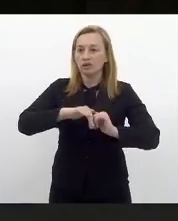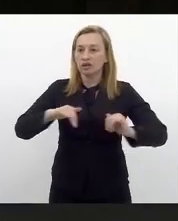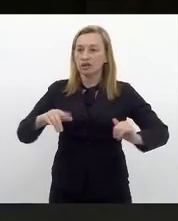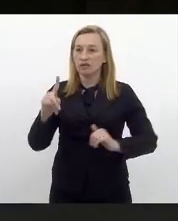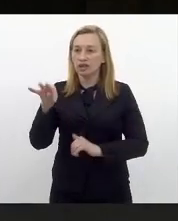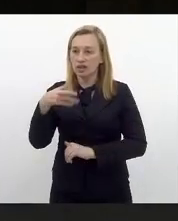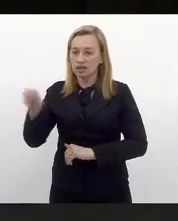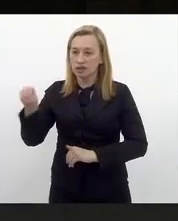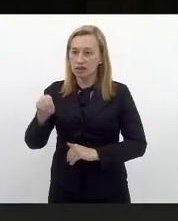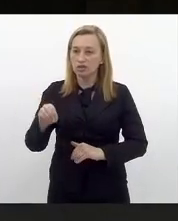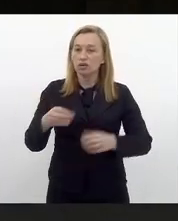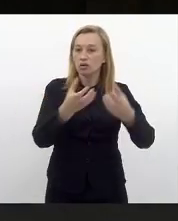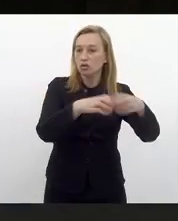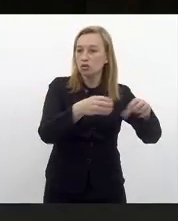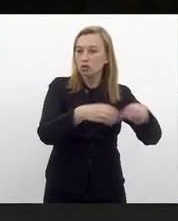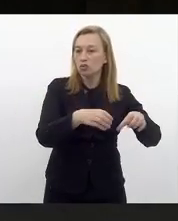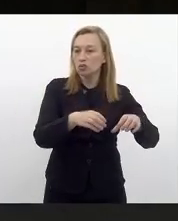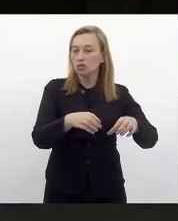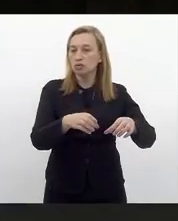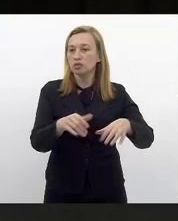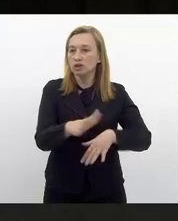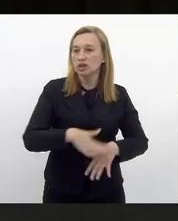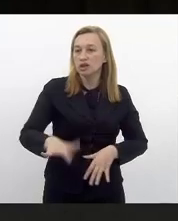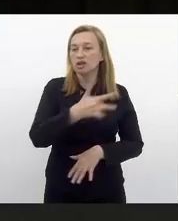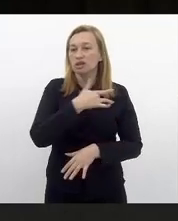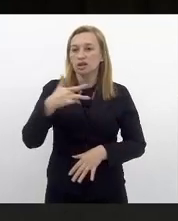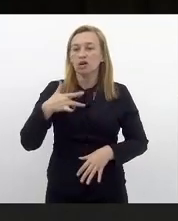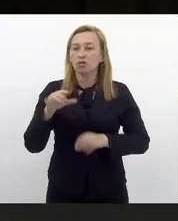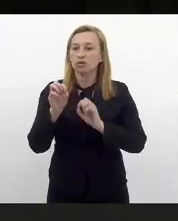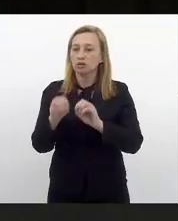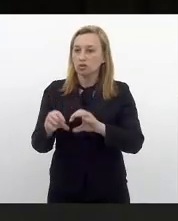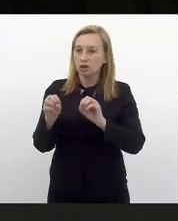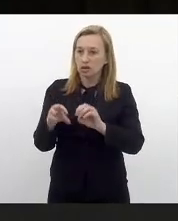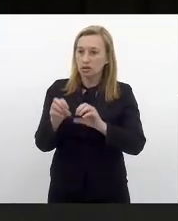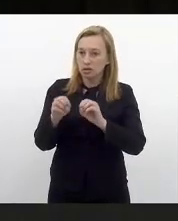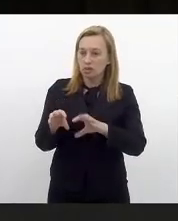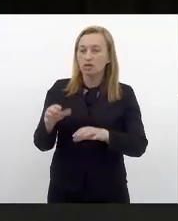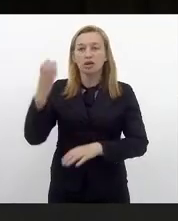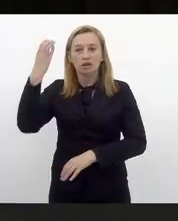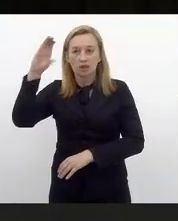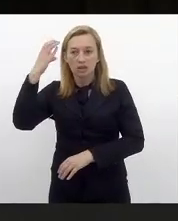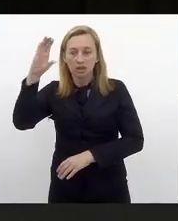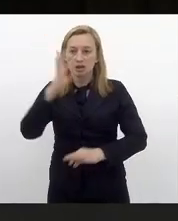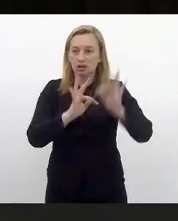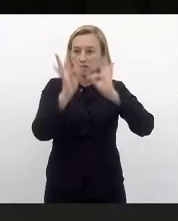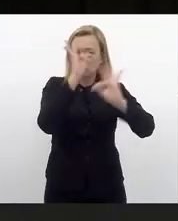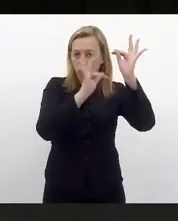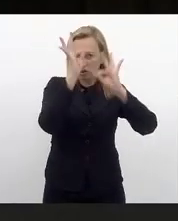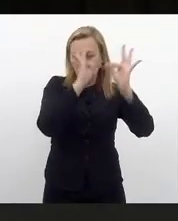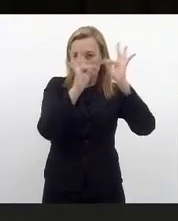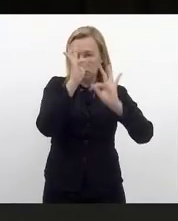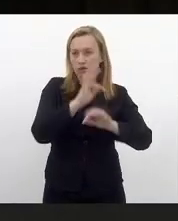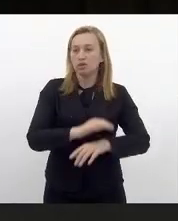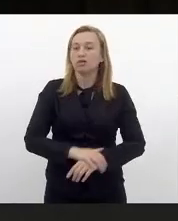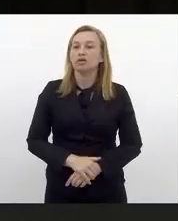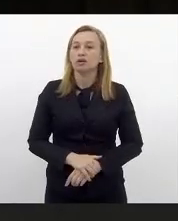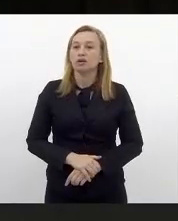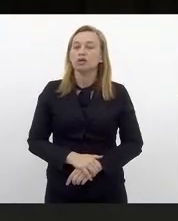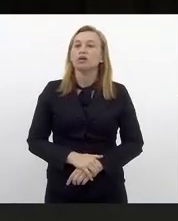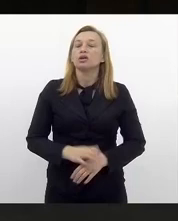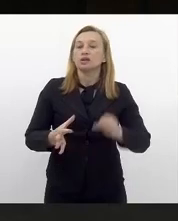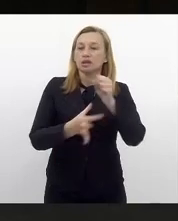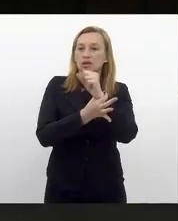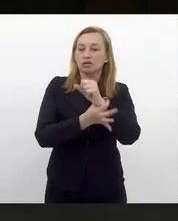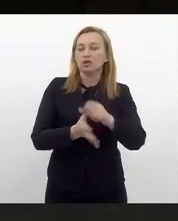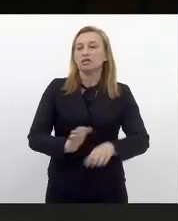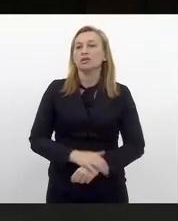para realização de concurso público nas áreas de saúde educação ciência e tecnologia e